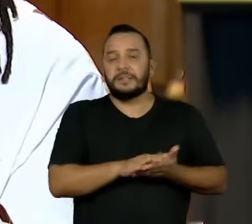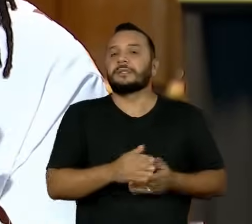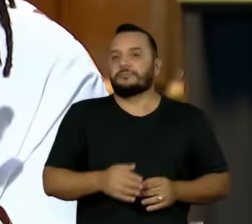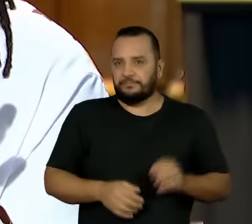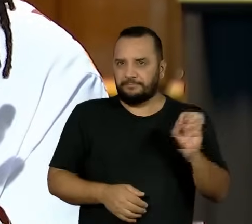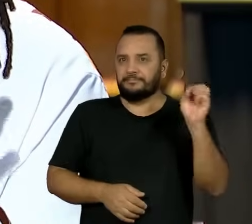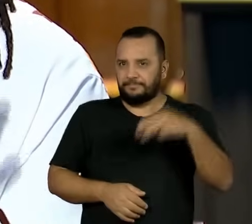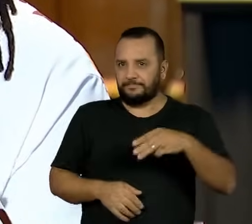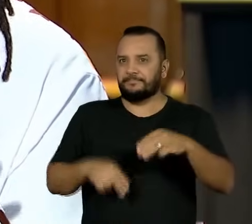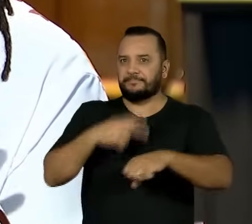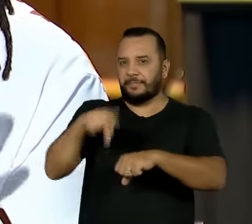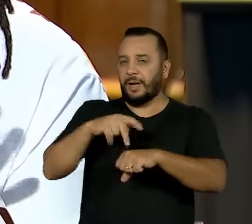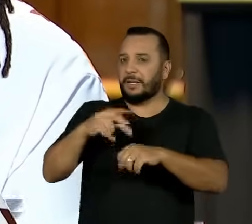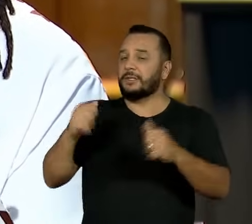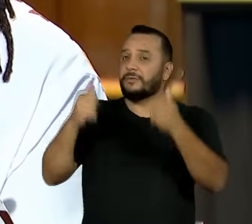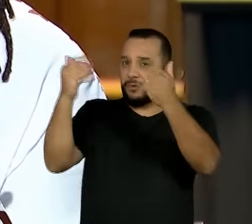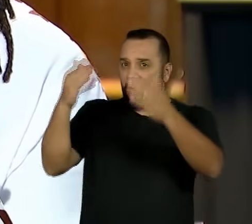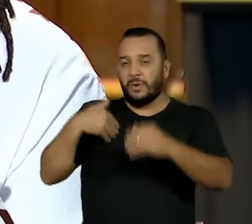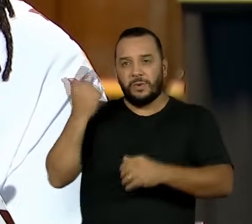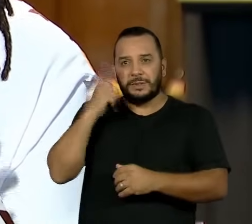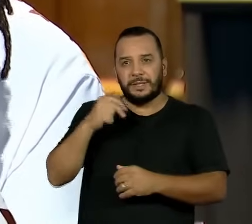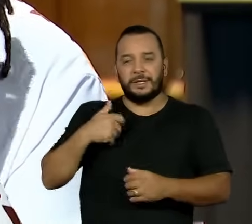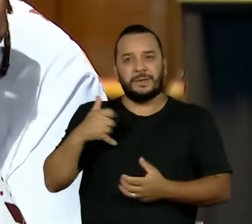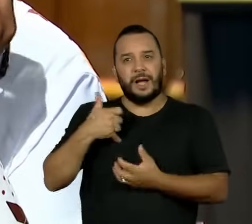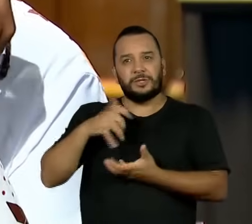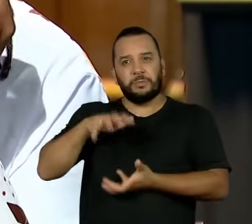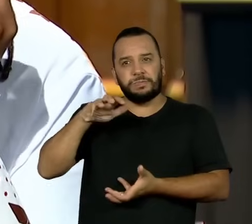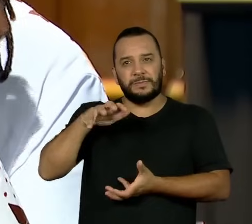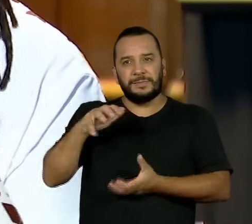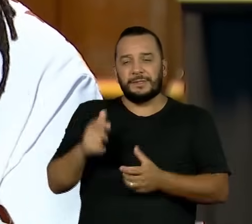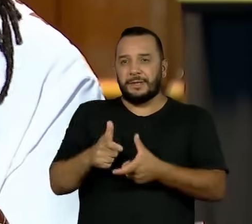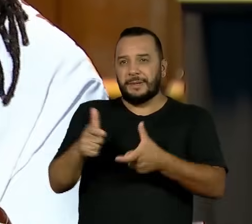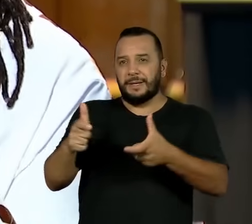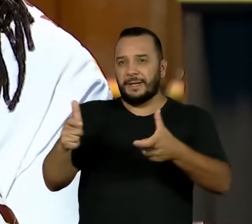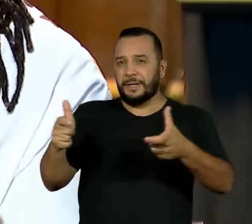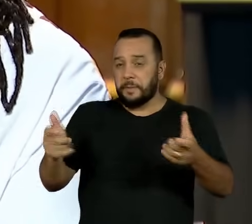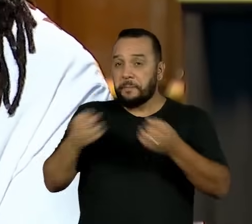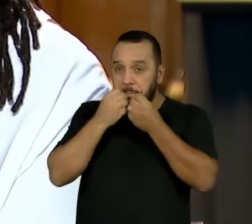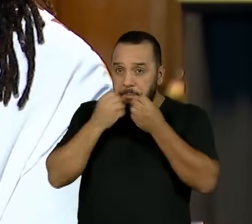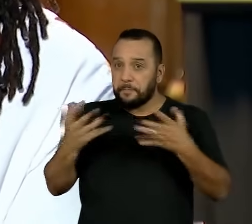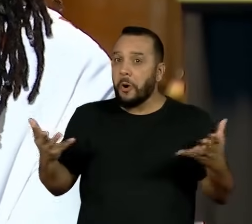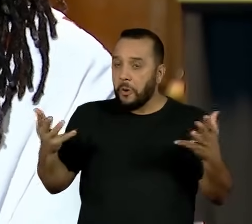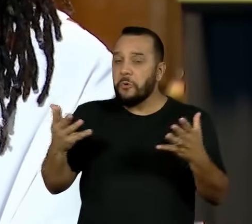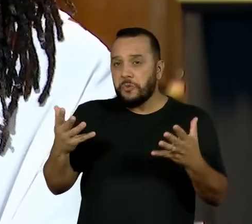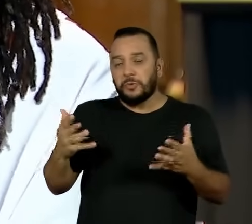parte dos países conseguiram envelhecer bem, né? Porque nós temos Quem, por hoje... exemplo?